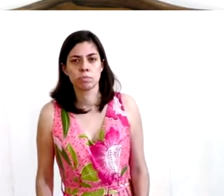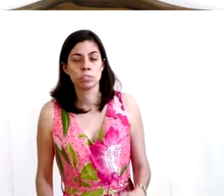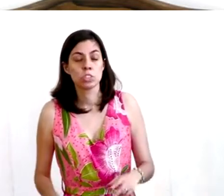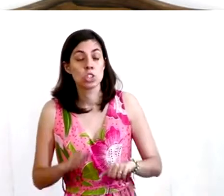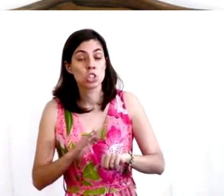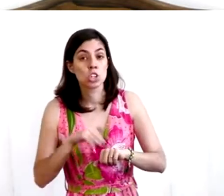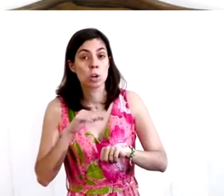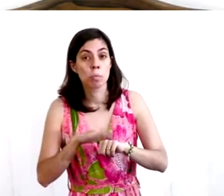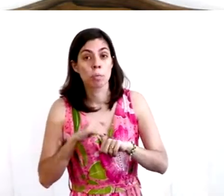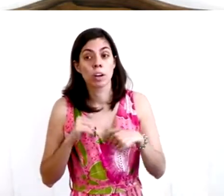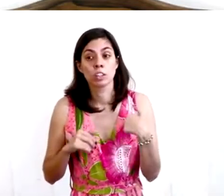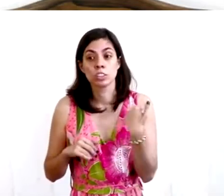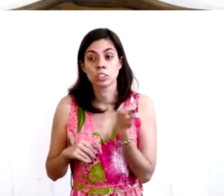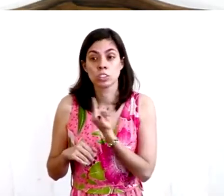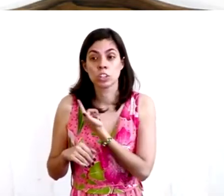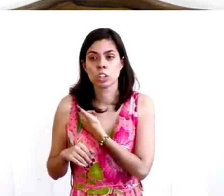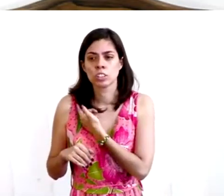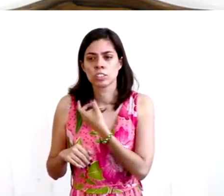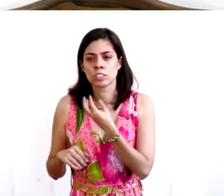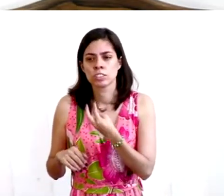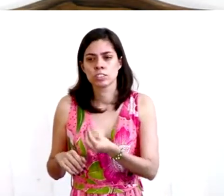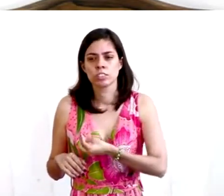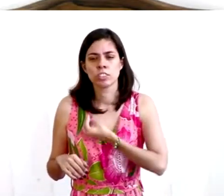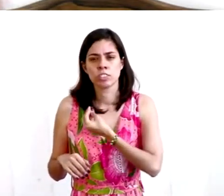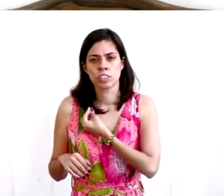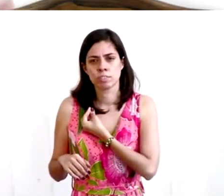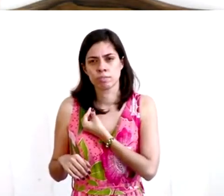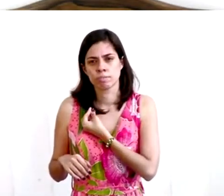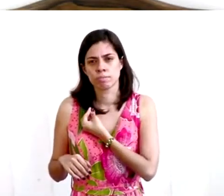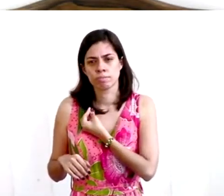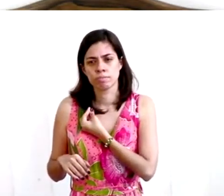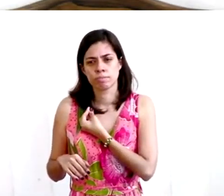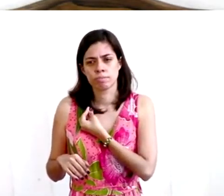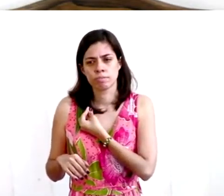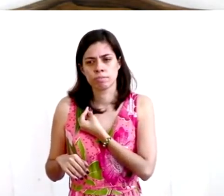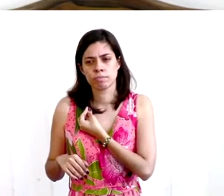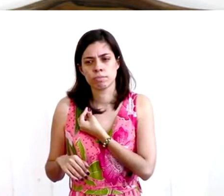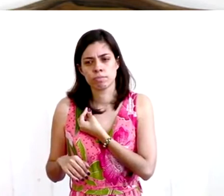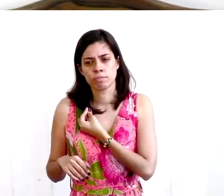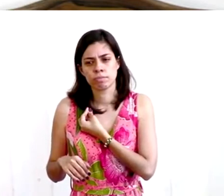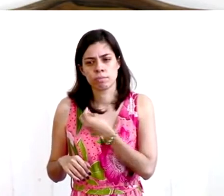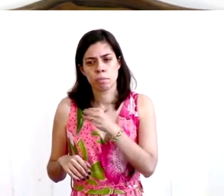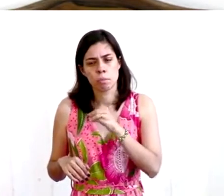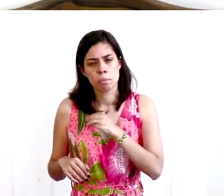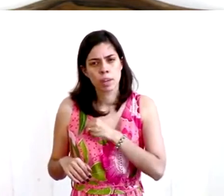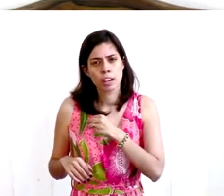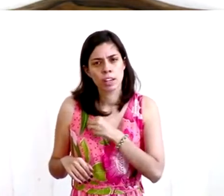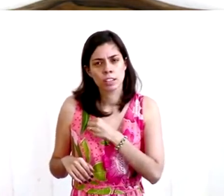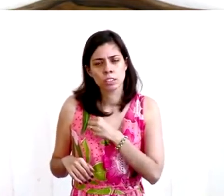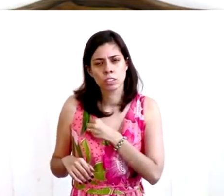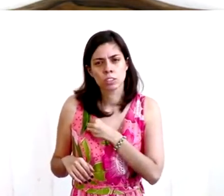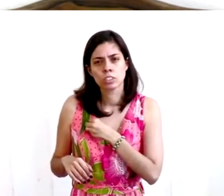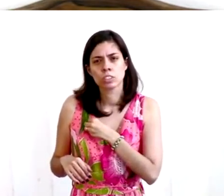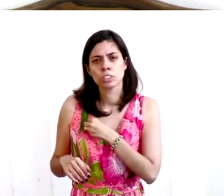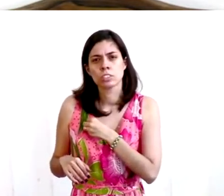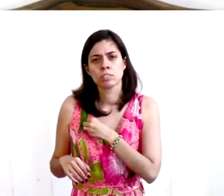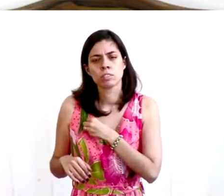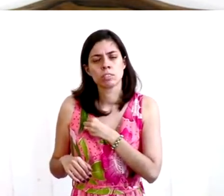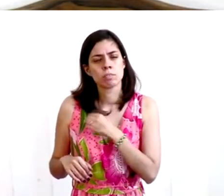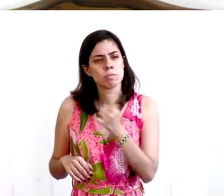à vida para que perdidos sejam achados, para que pecadores sejam perdoados, para que odiosos